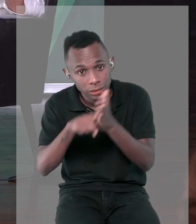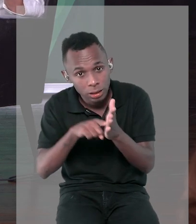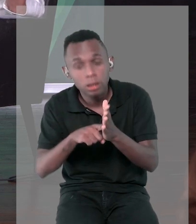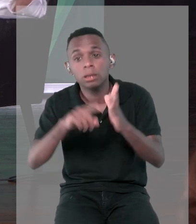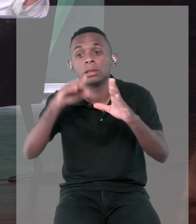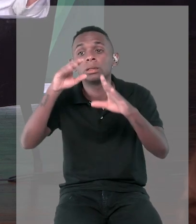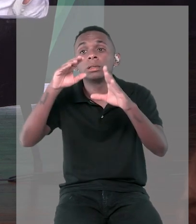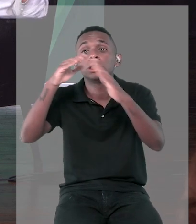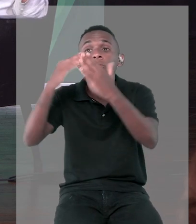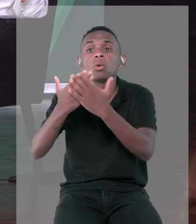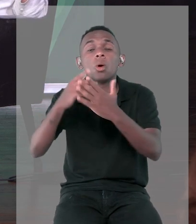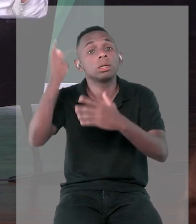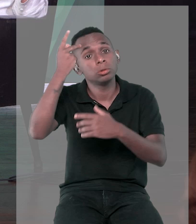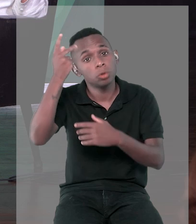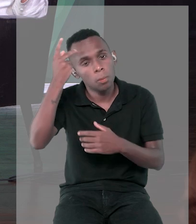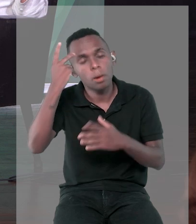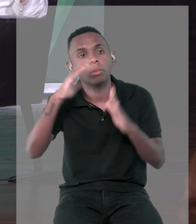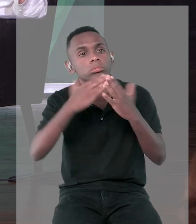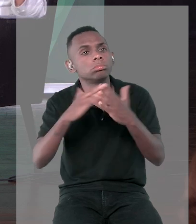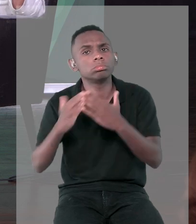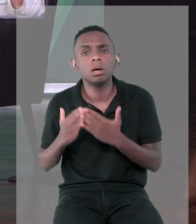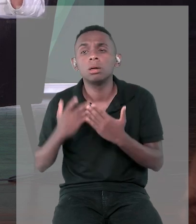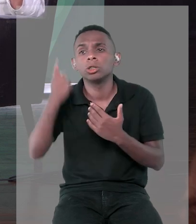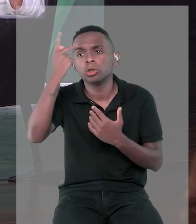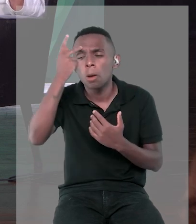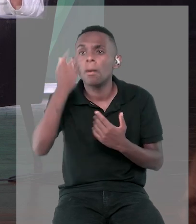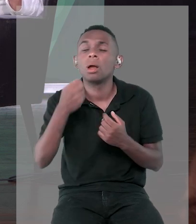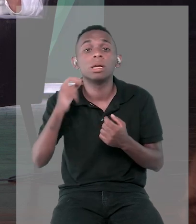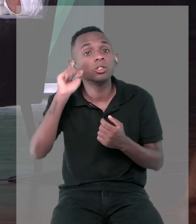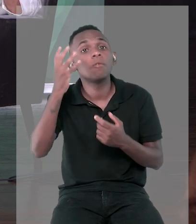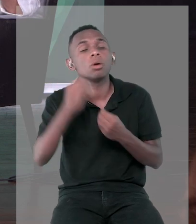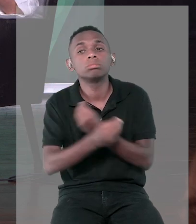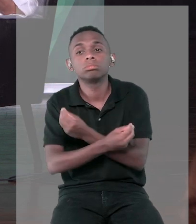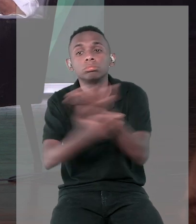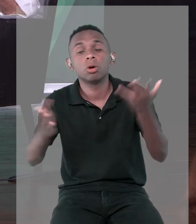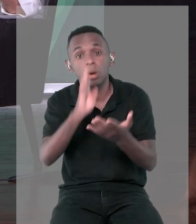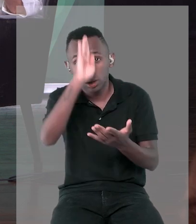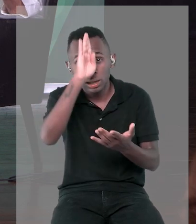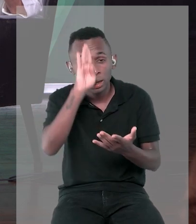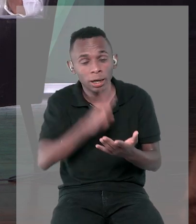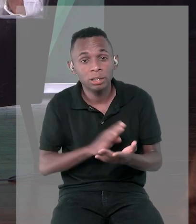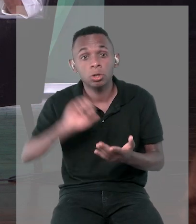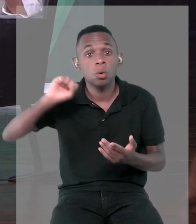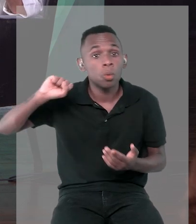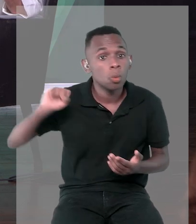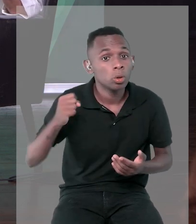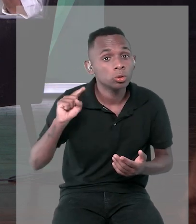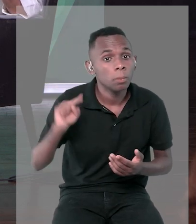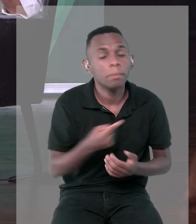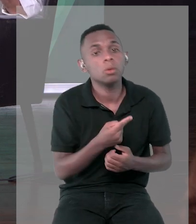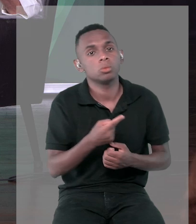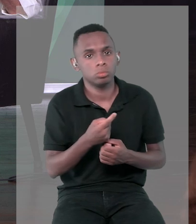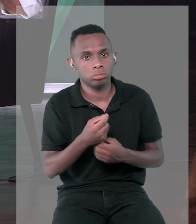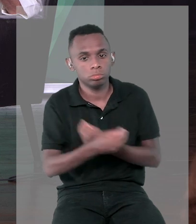pesquisa de escolas de São Paulo. Então, ele decidiu distribuir gratuitamente 8.000